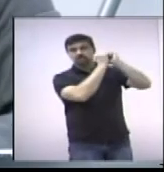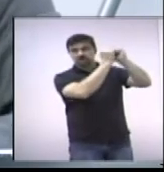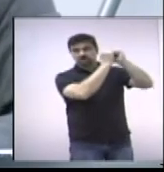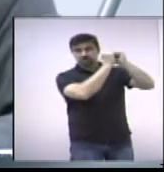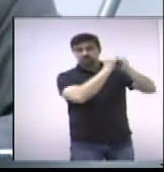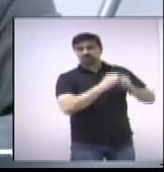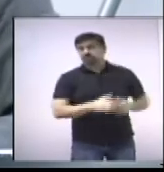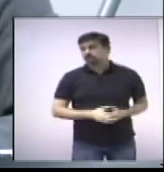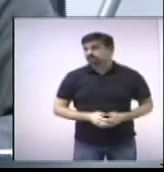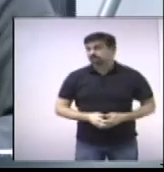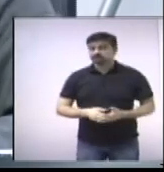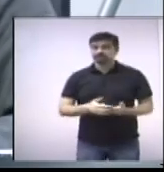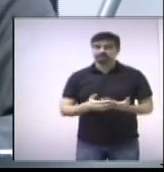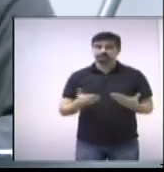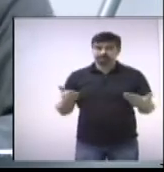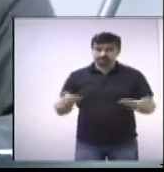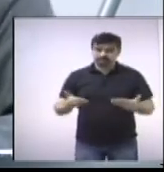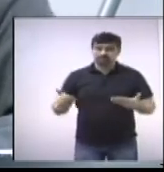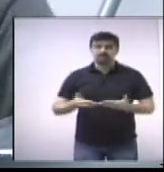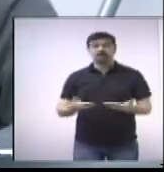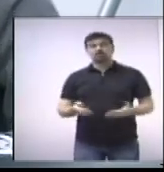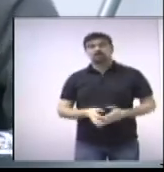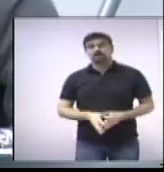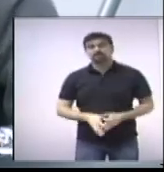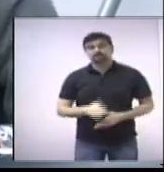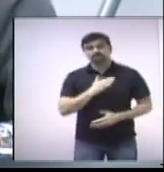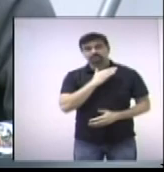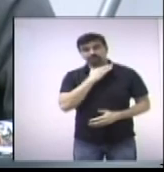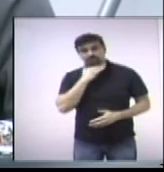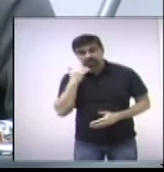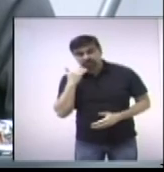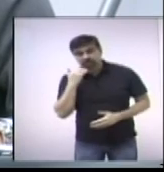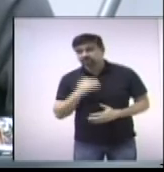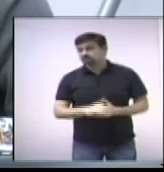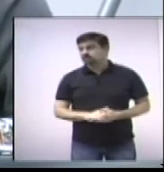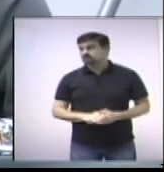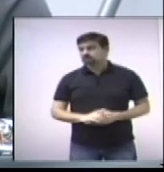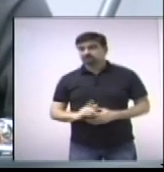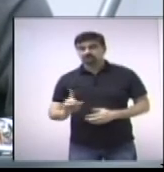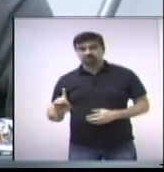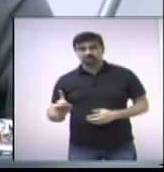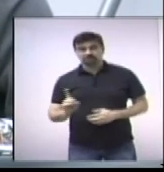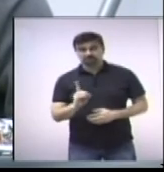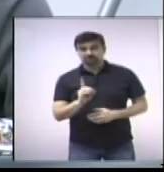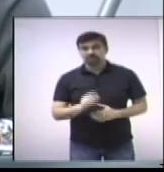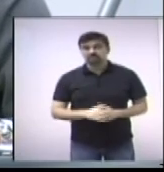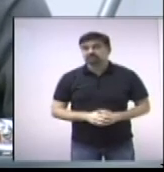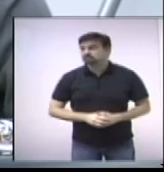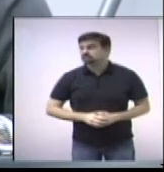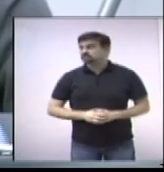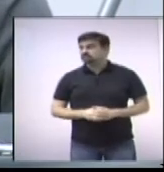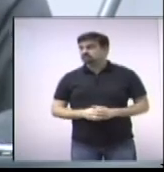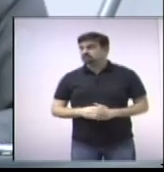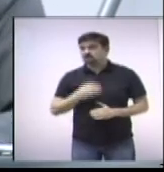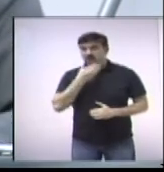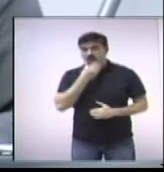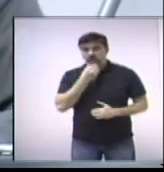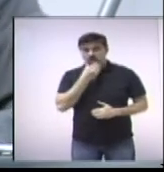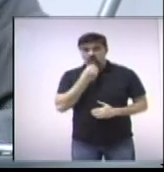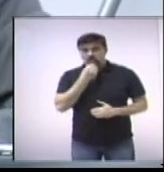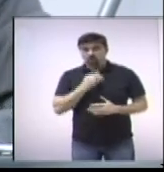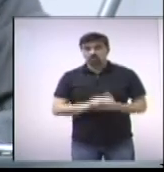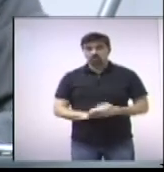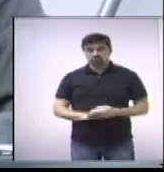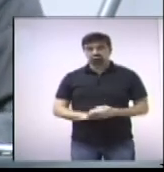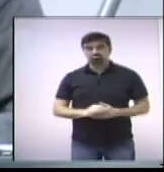José Queiroz Teles de Camargo Aranha Filho está sendo empossado como desembargador da 15ª Vara